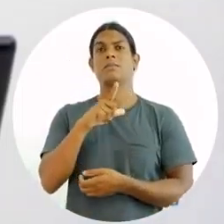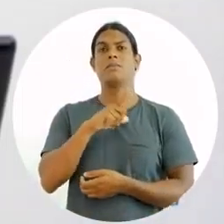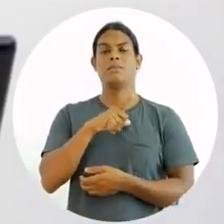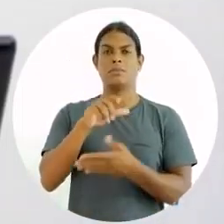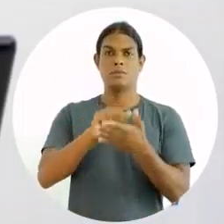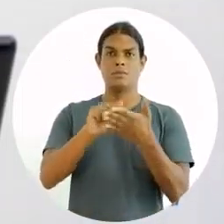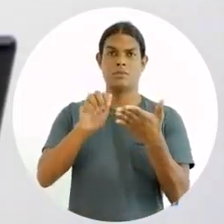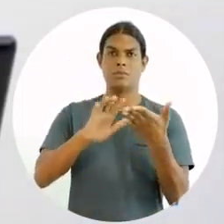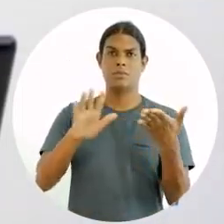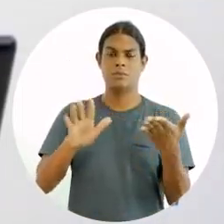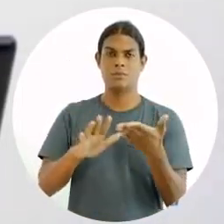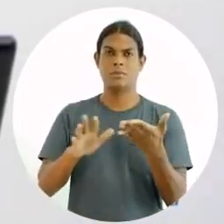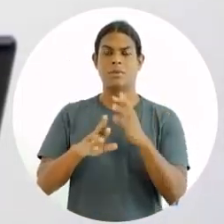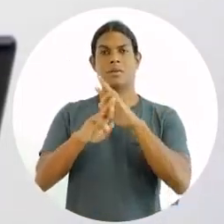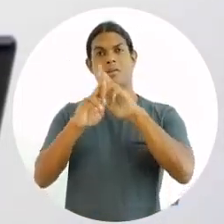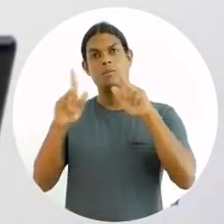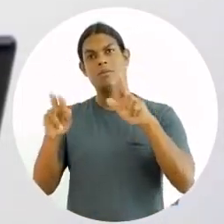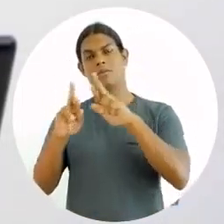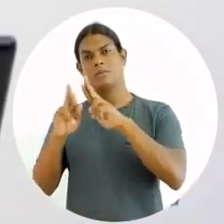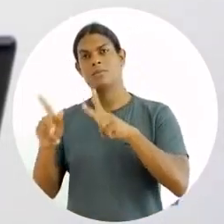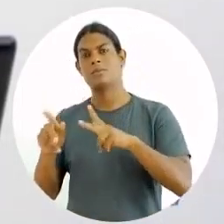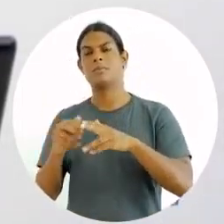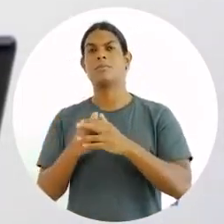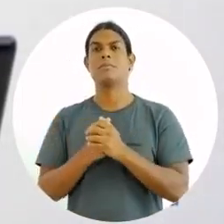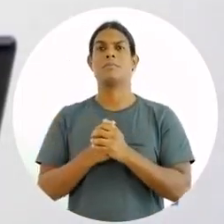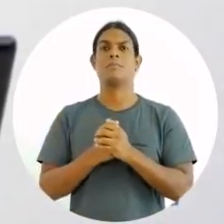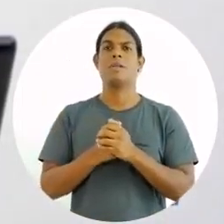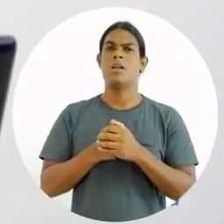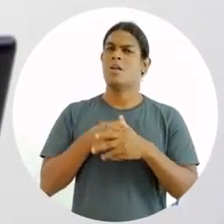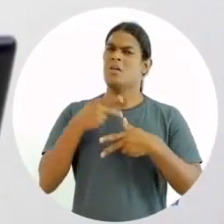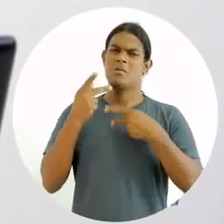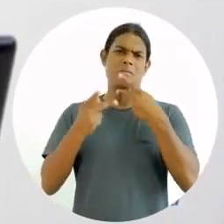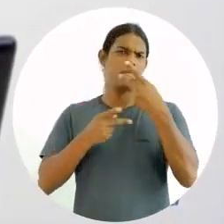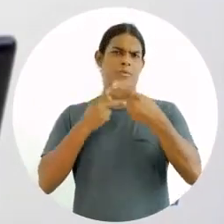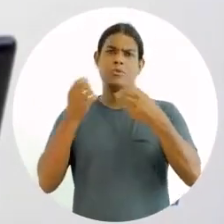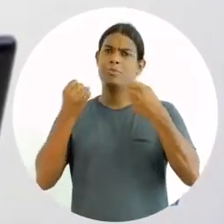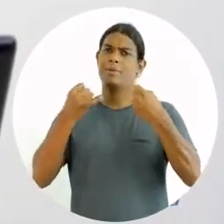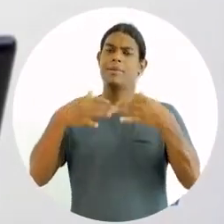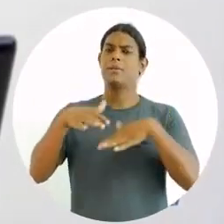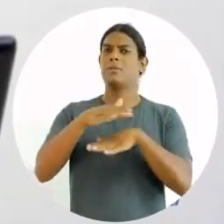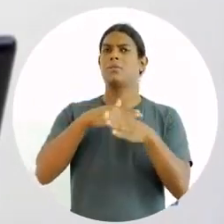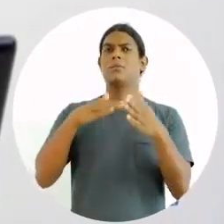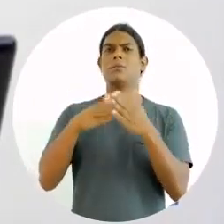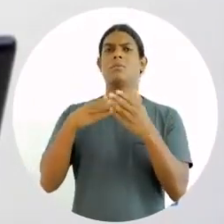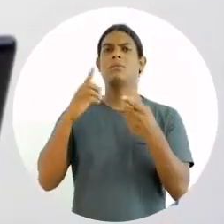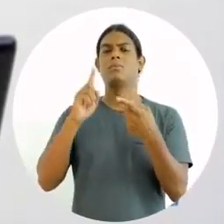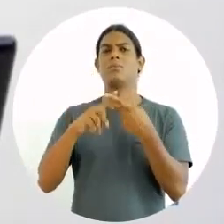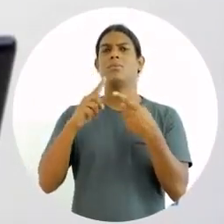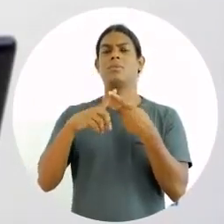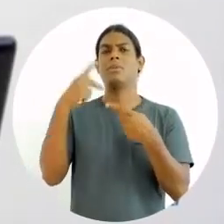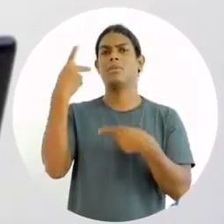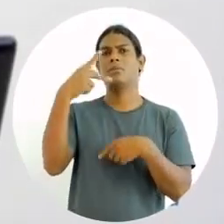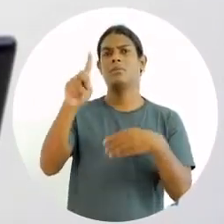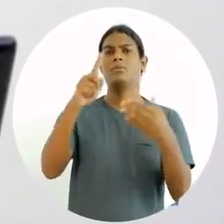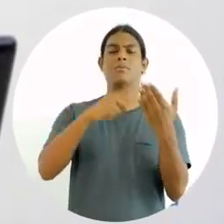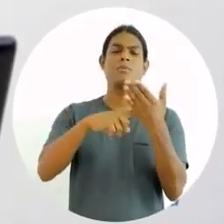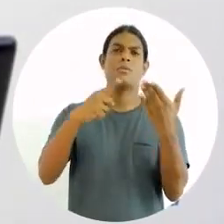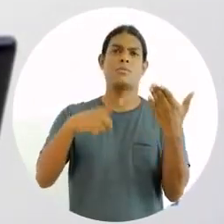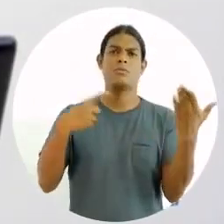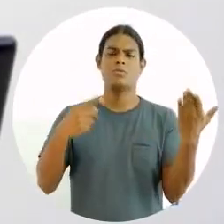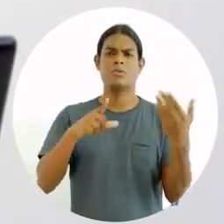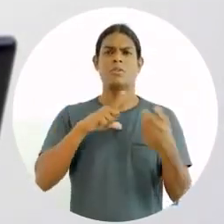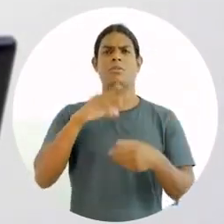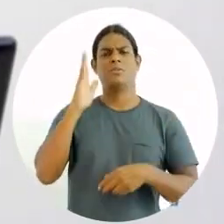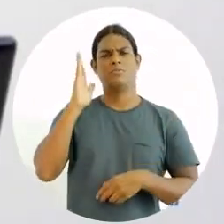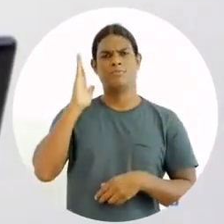tenho atividades inerentes a ele. Eu não vou falar de todos os blocos porque no material de vocês